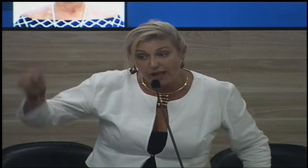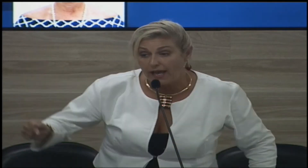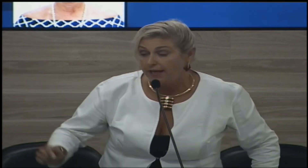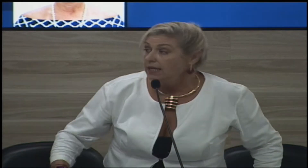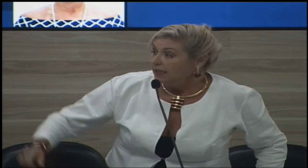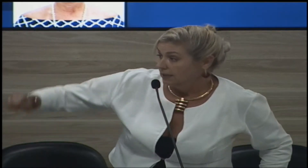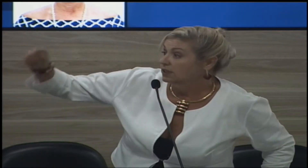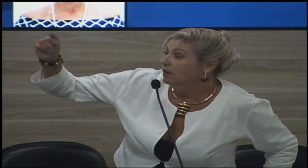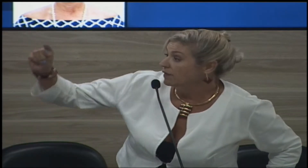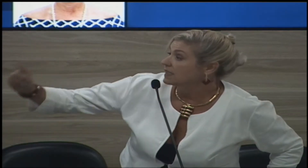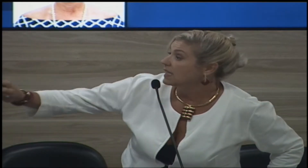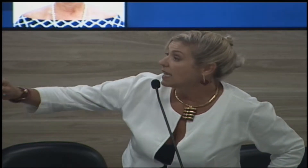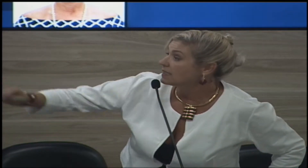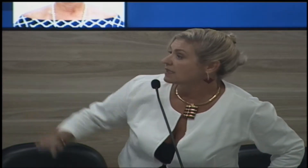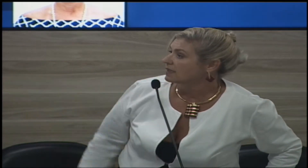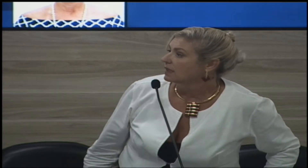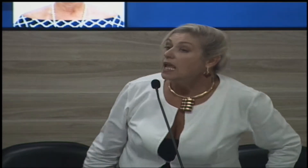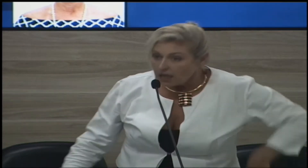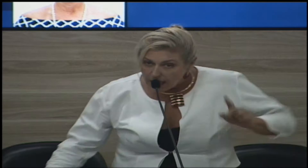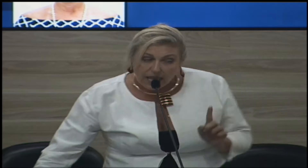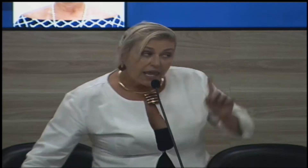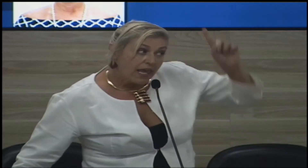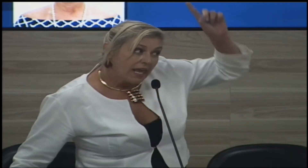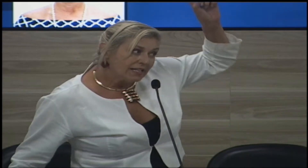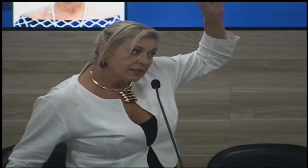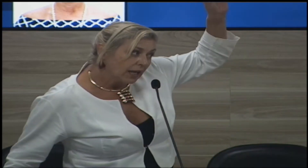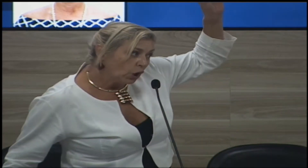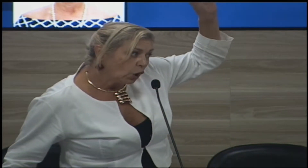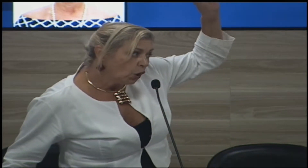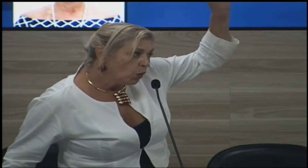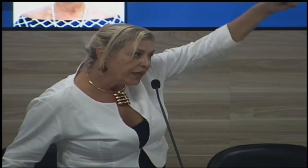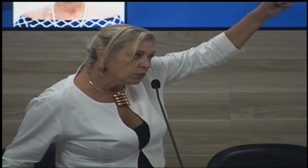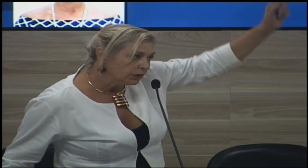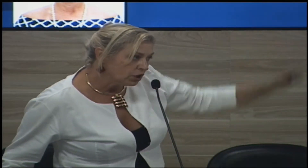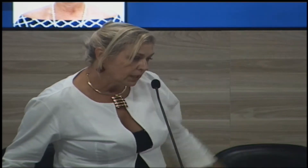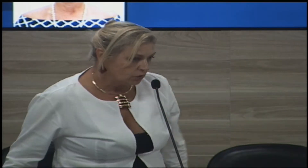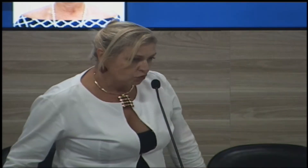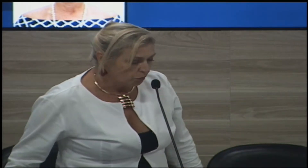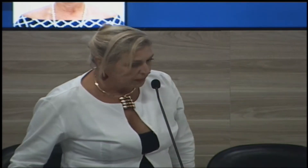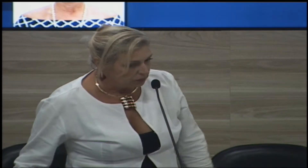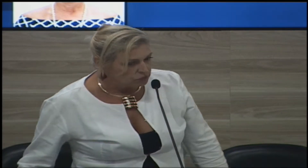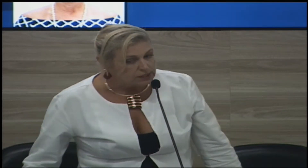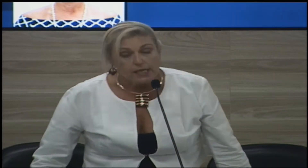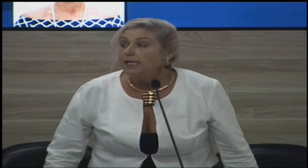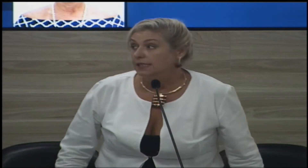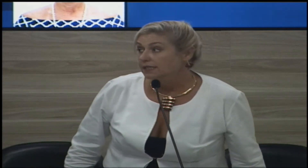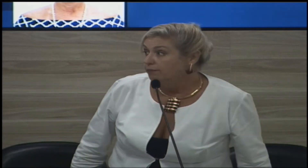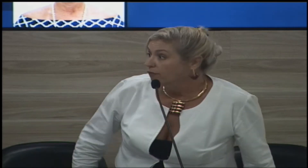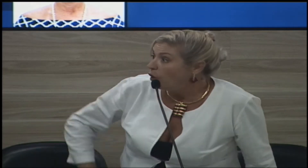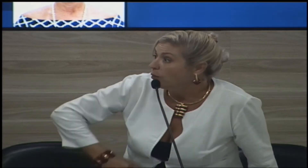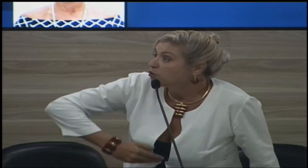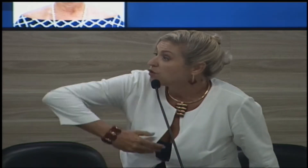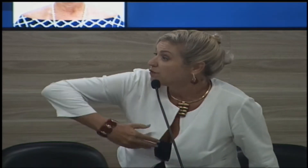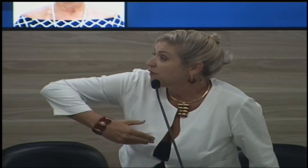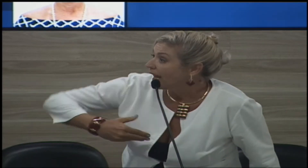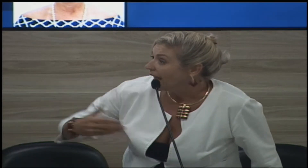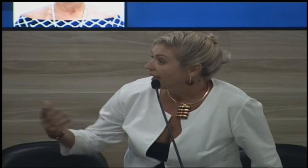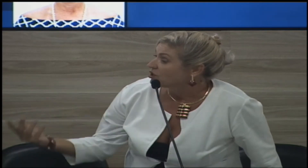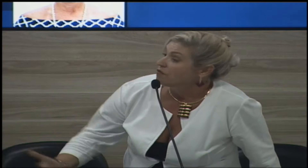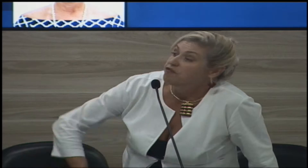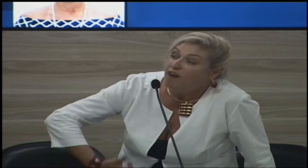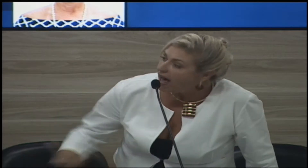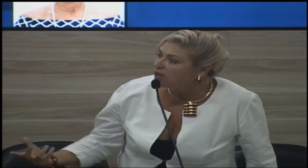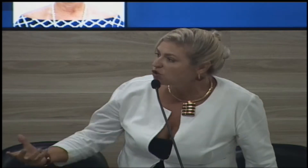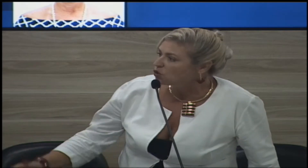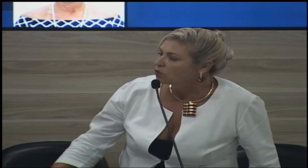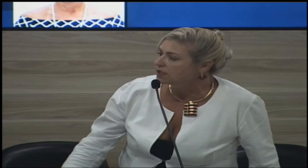formos falar de deficientes, ele está incluído em direitos humanos. Se formos falar